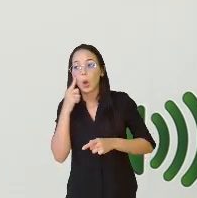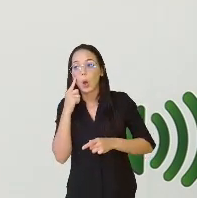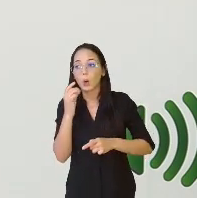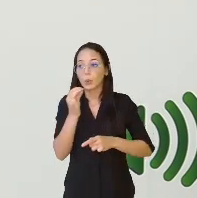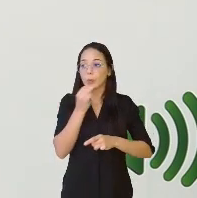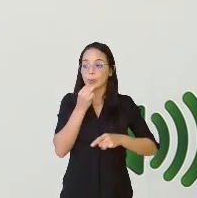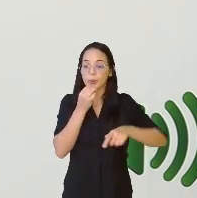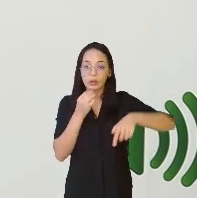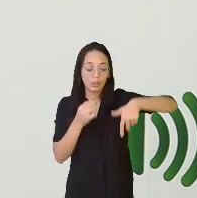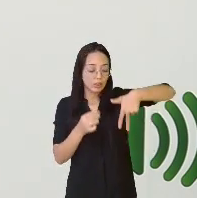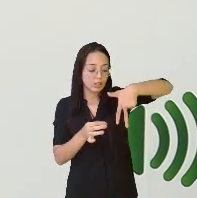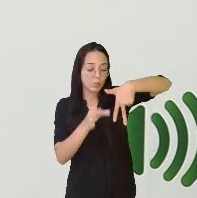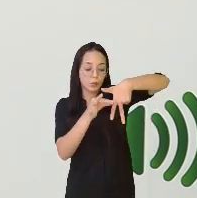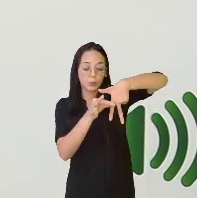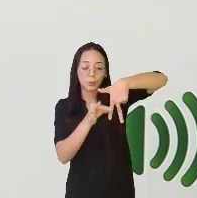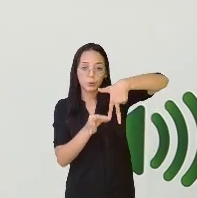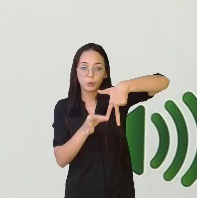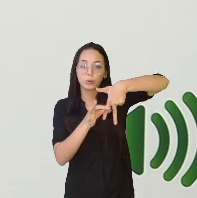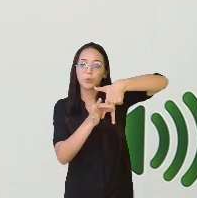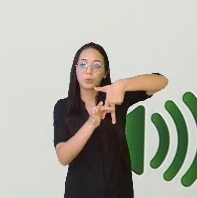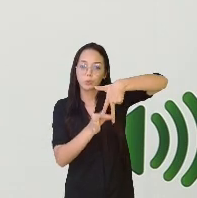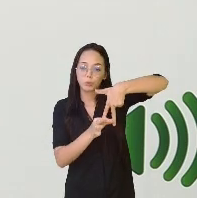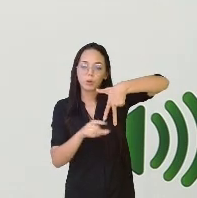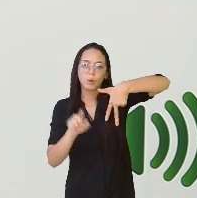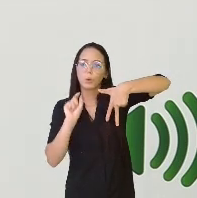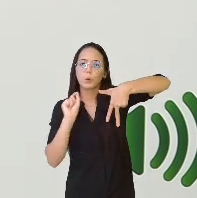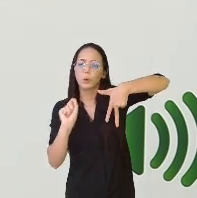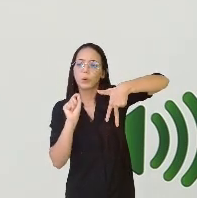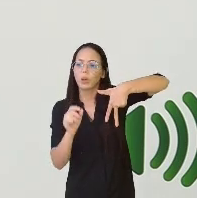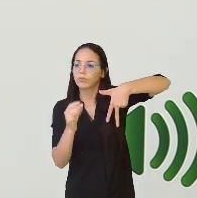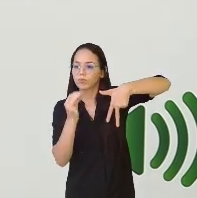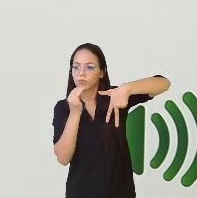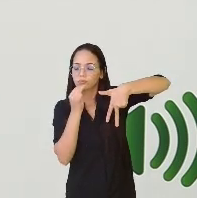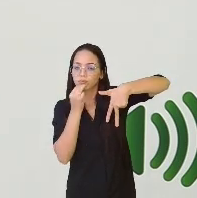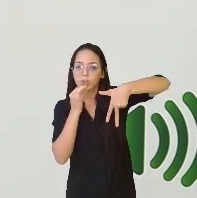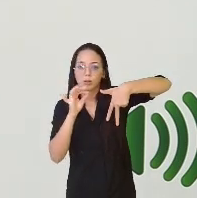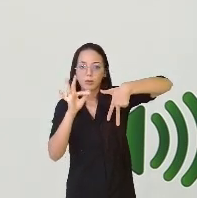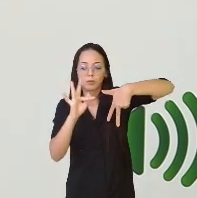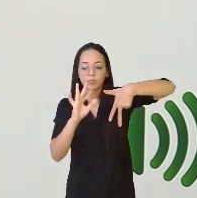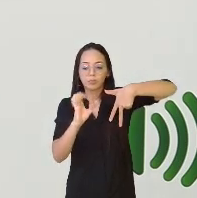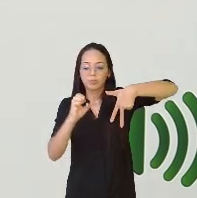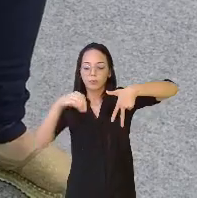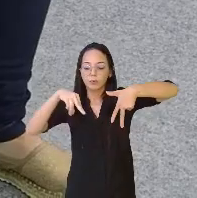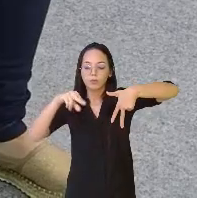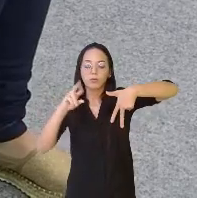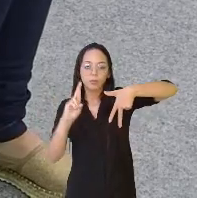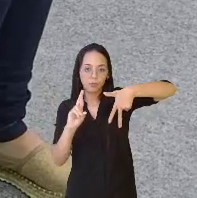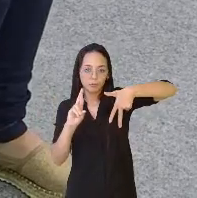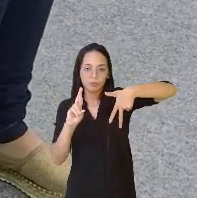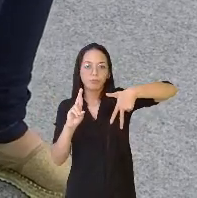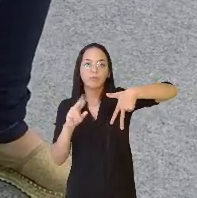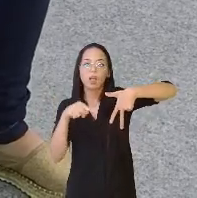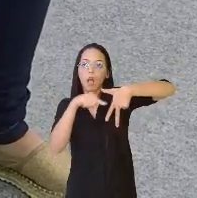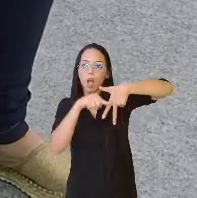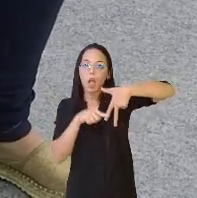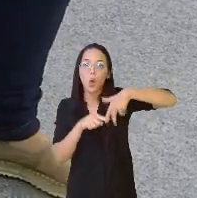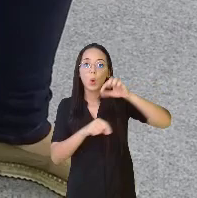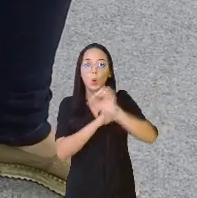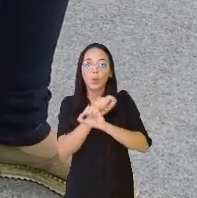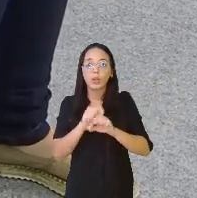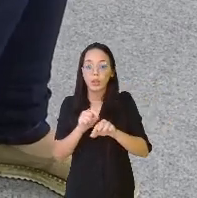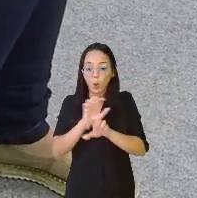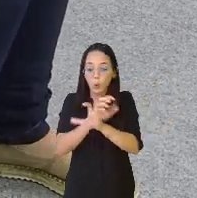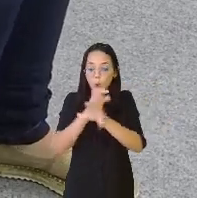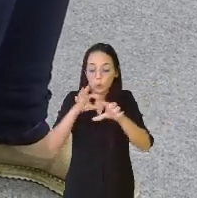de baixo, o nosso membro inferior, a gente pode citar o fêmur. O fêmur é o nosso maior osso,